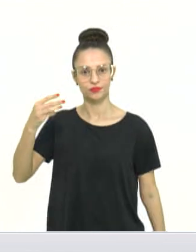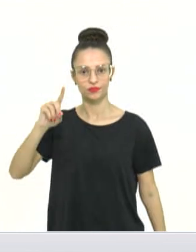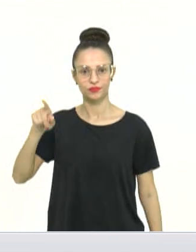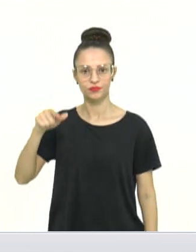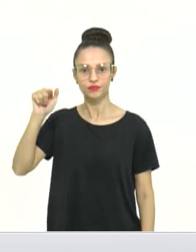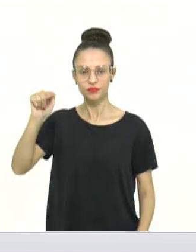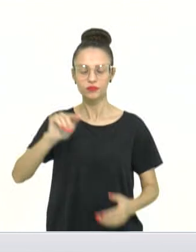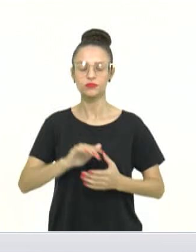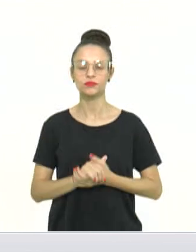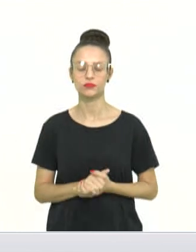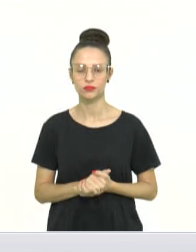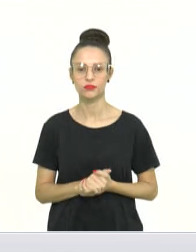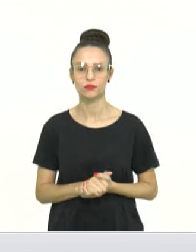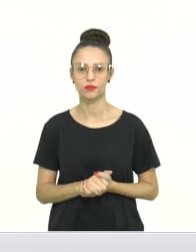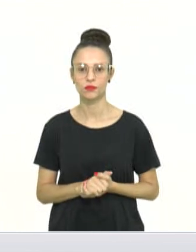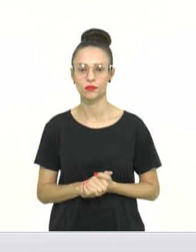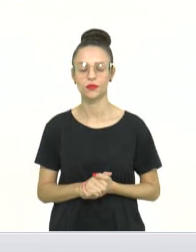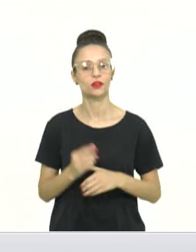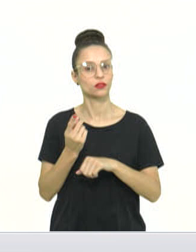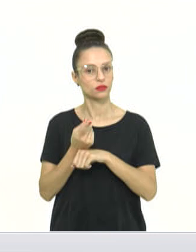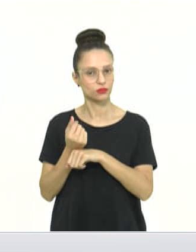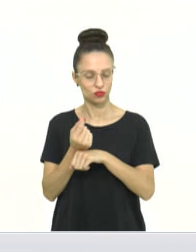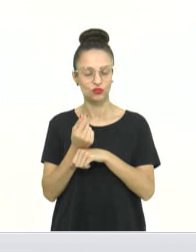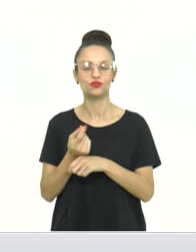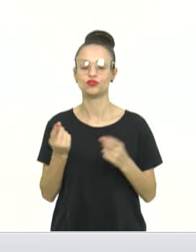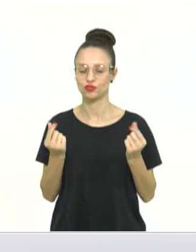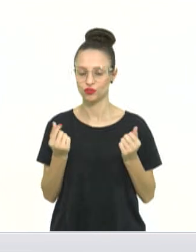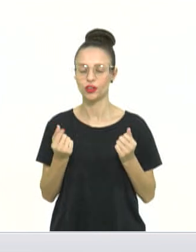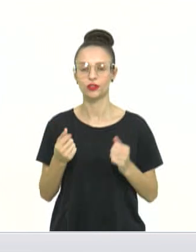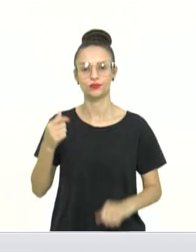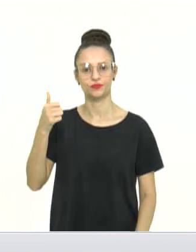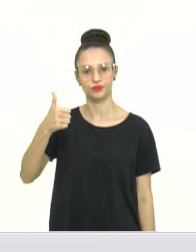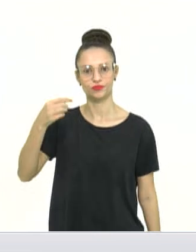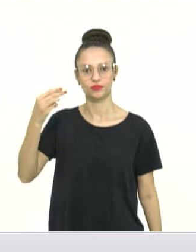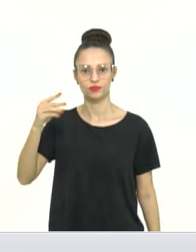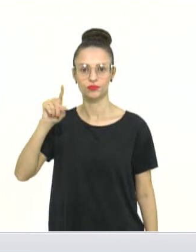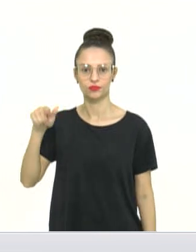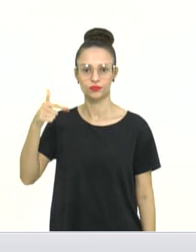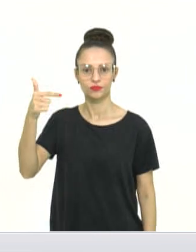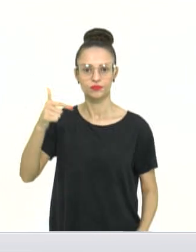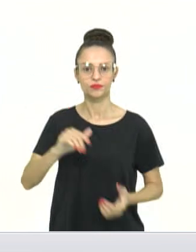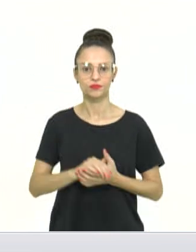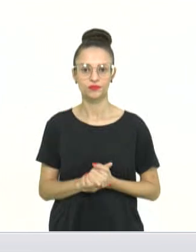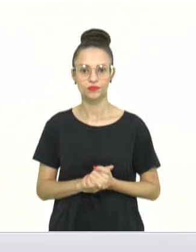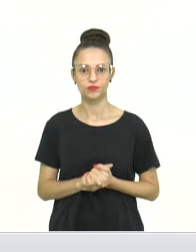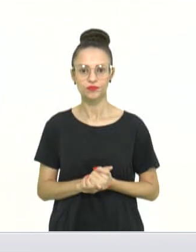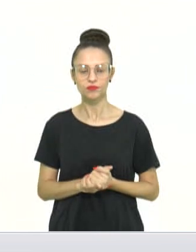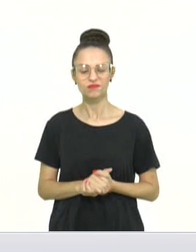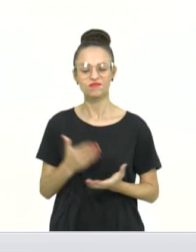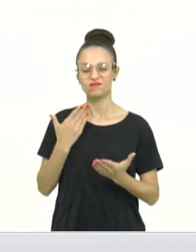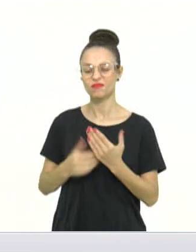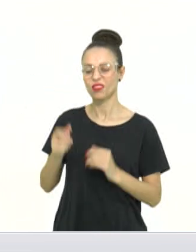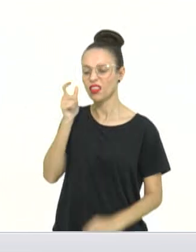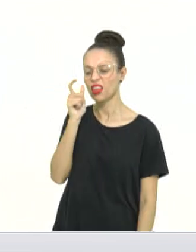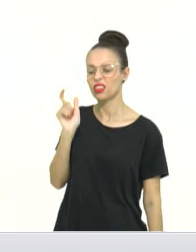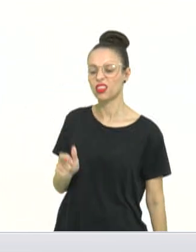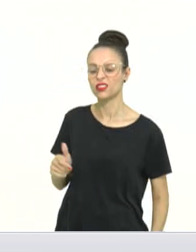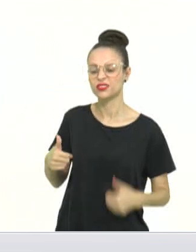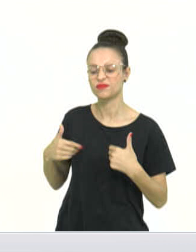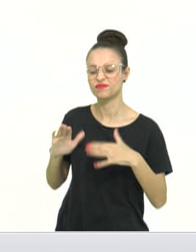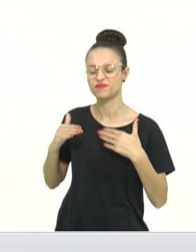13,7%. Fatores econômicos, 13,2%. Perda de interesse pelo